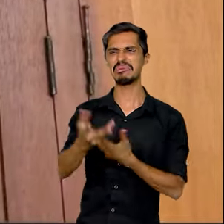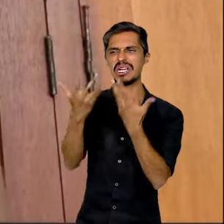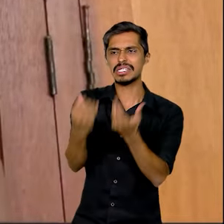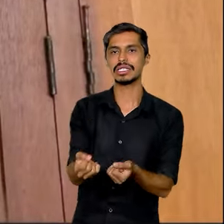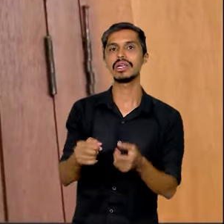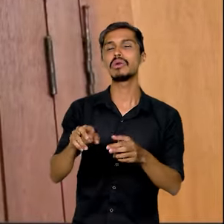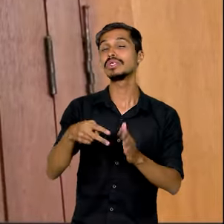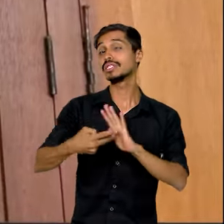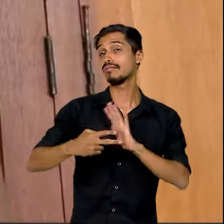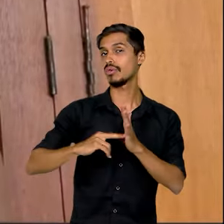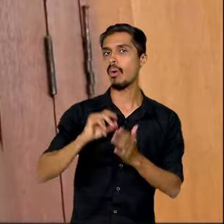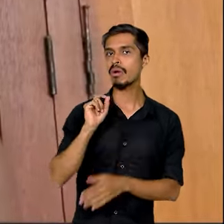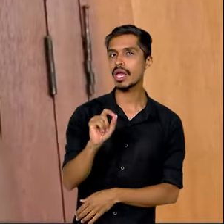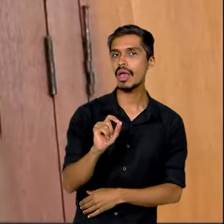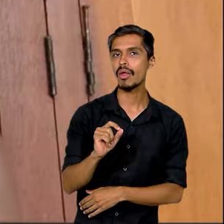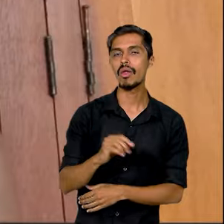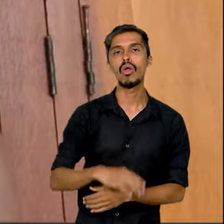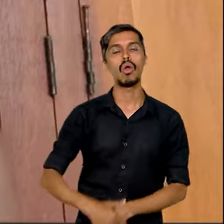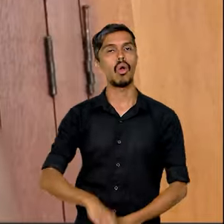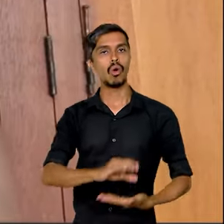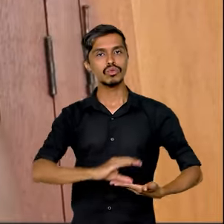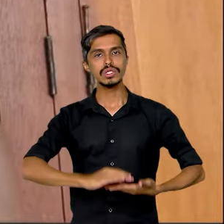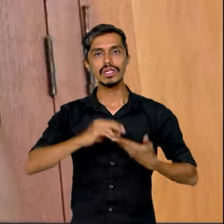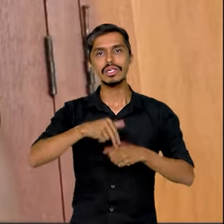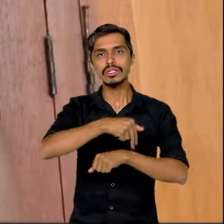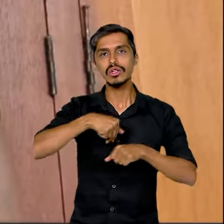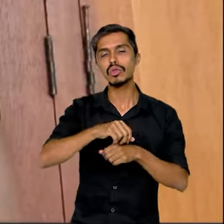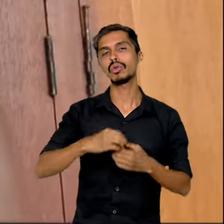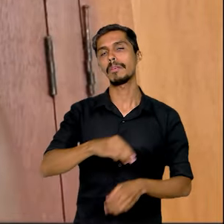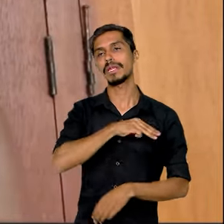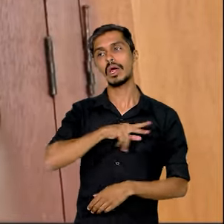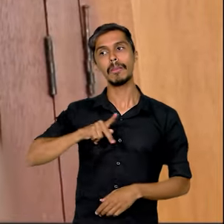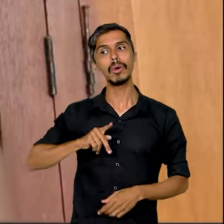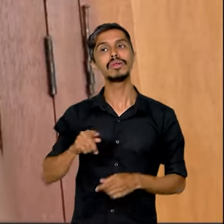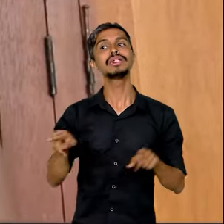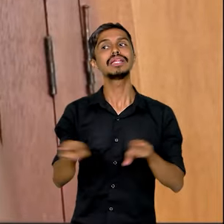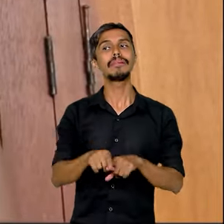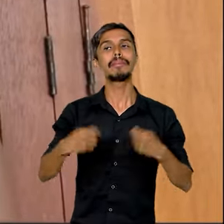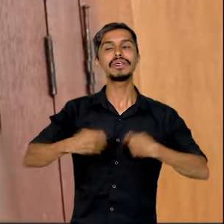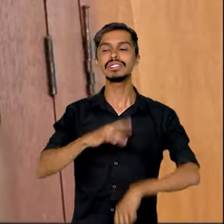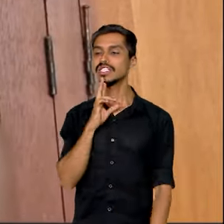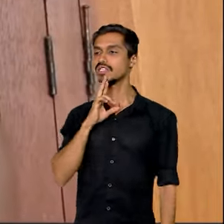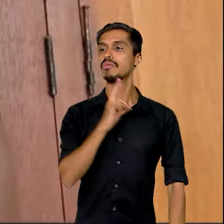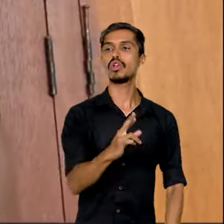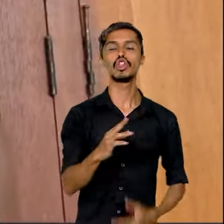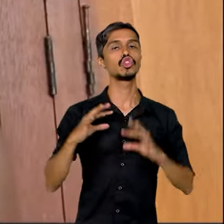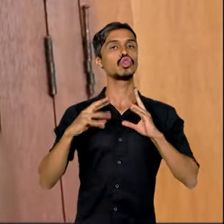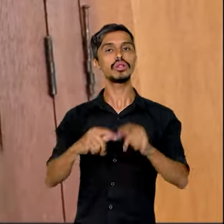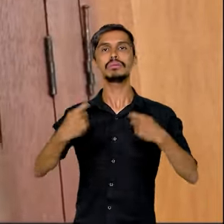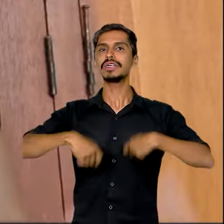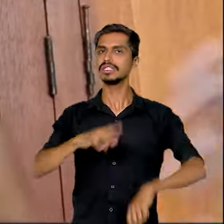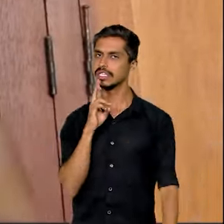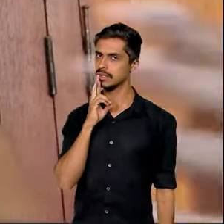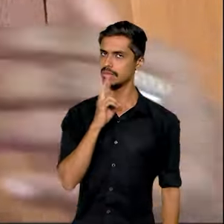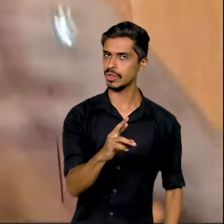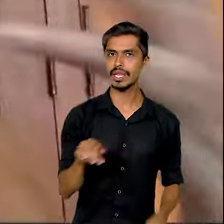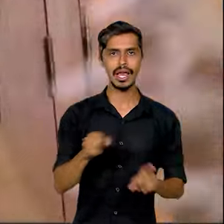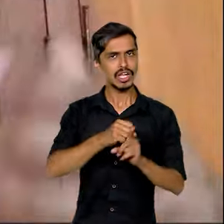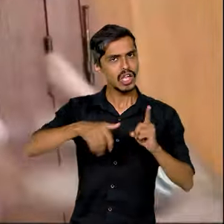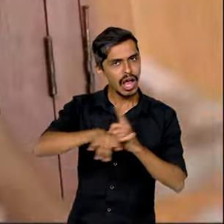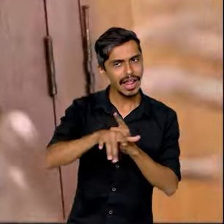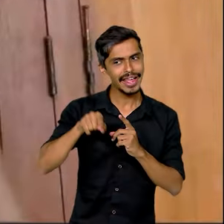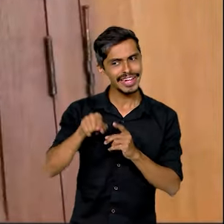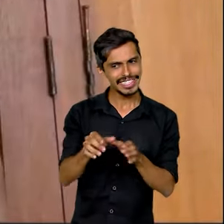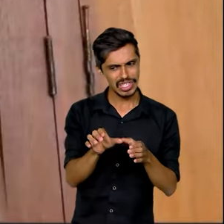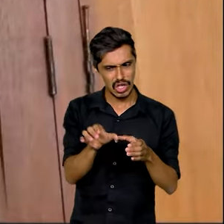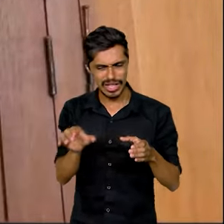que o Conselho Nacional do Ministério Público também tem que responder, todo mundo tem que responder, e a sociedade, aquela